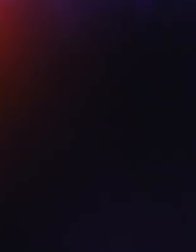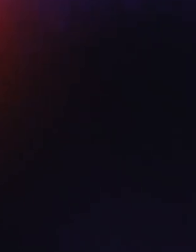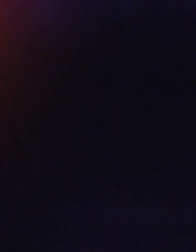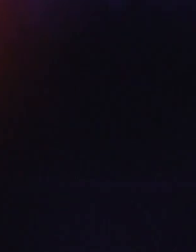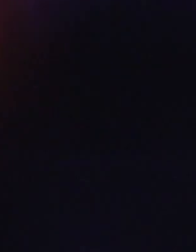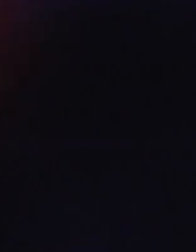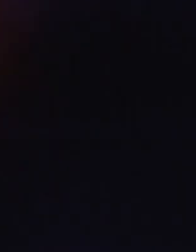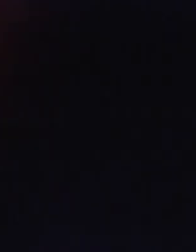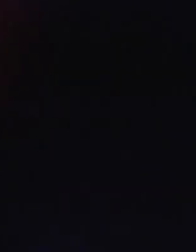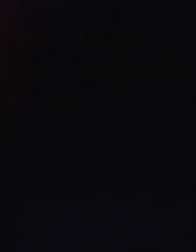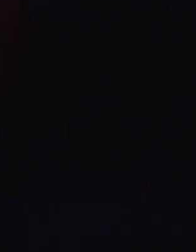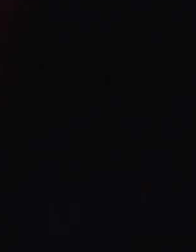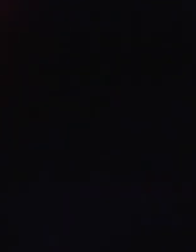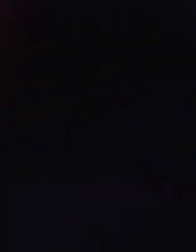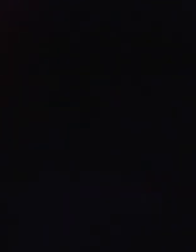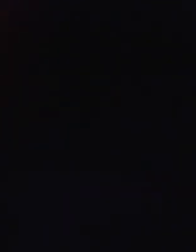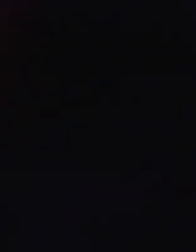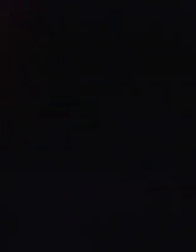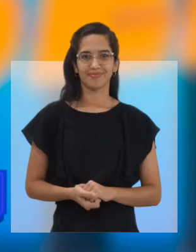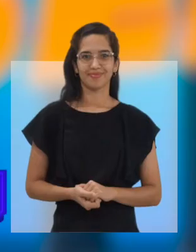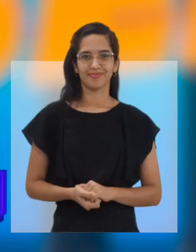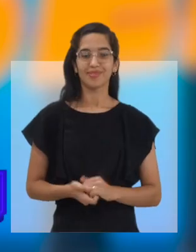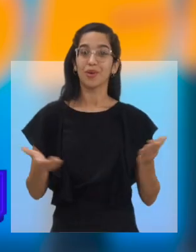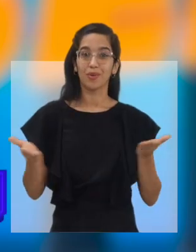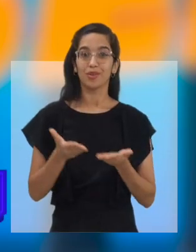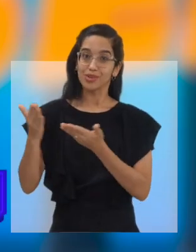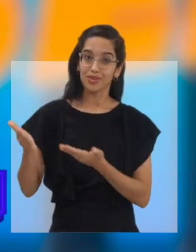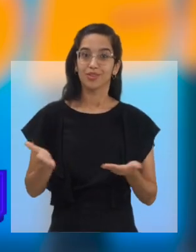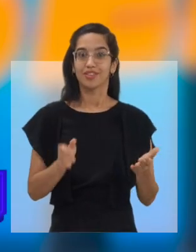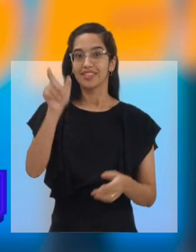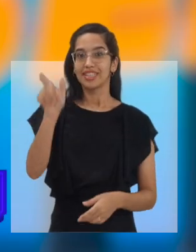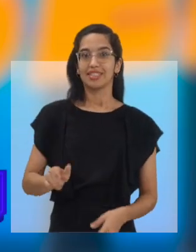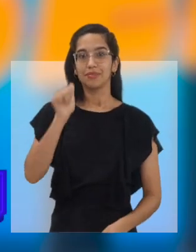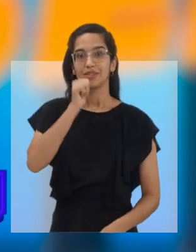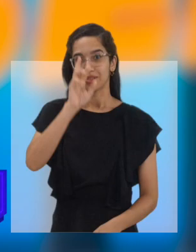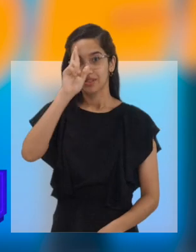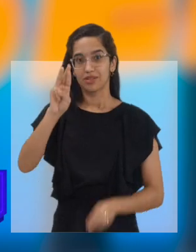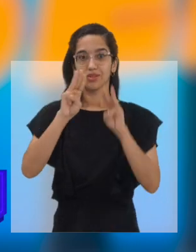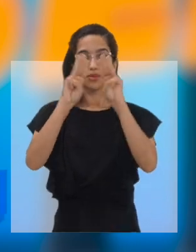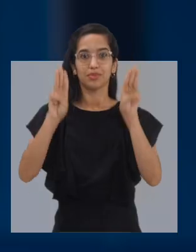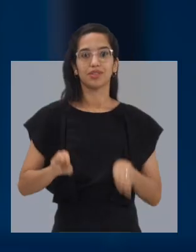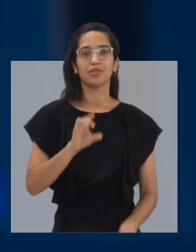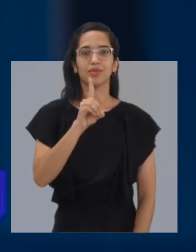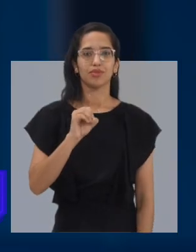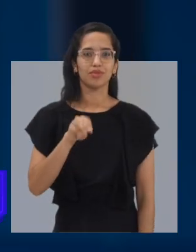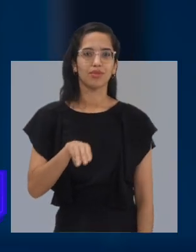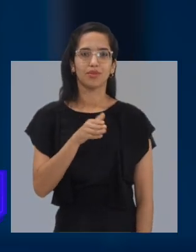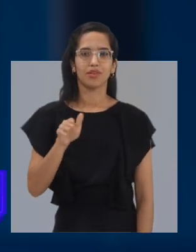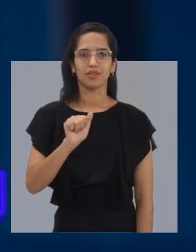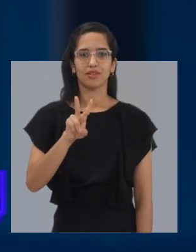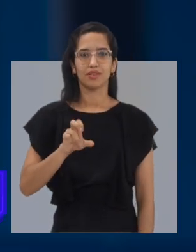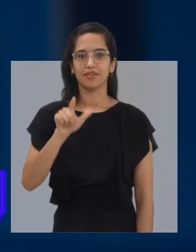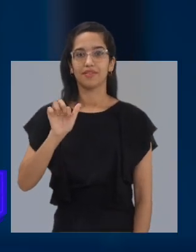Ver, ouvir, sentir. A nossa convidada de hoje é a diretora do Museu Dom Avelar, que fica aqui